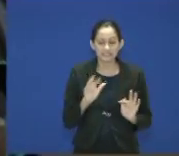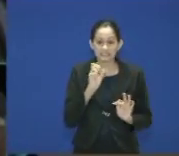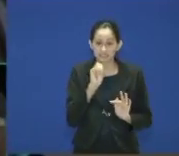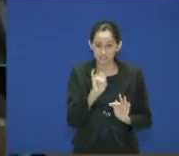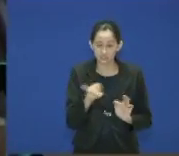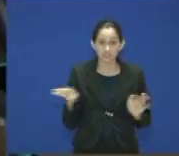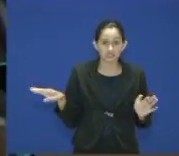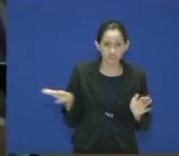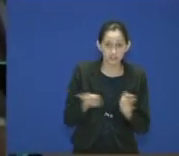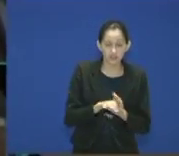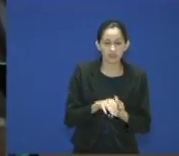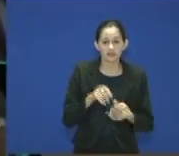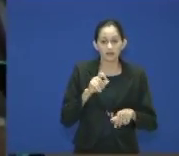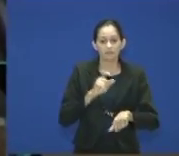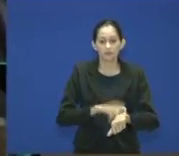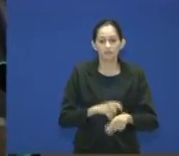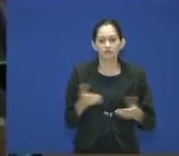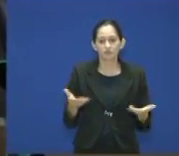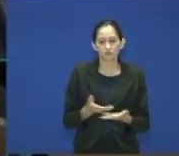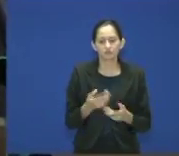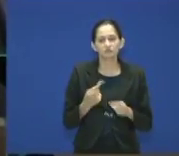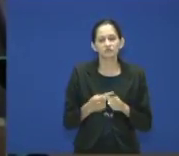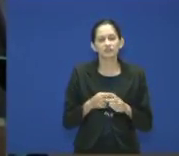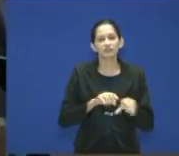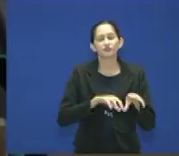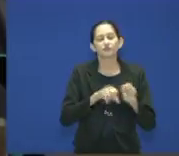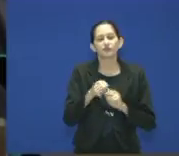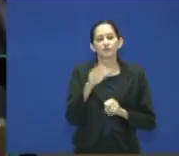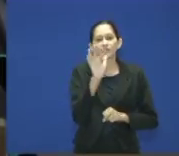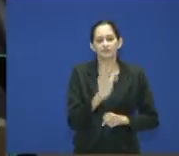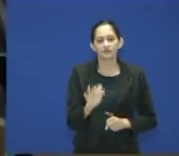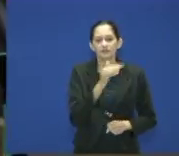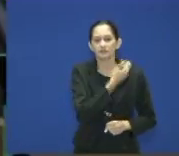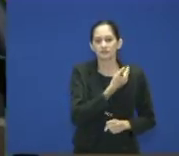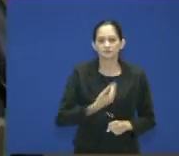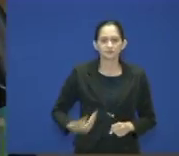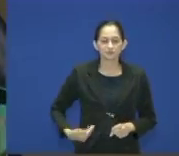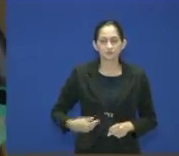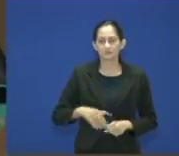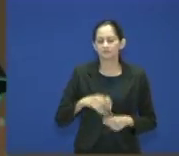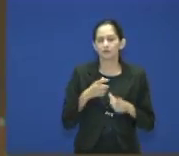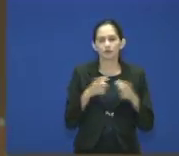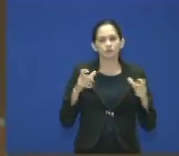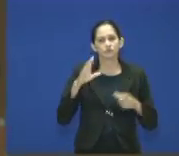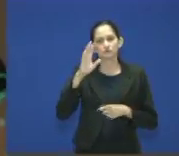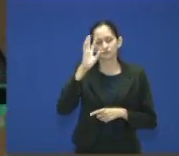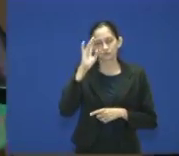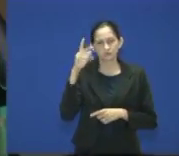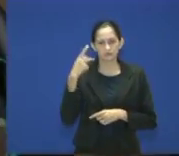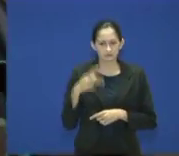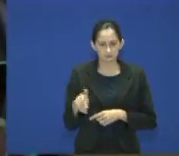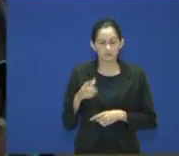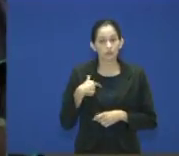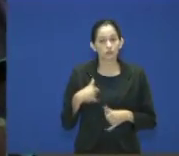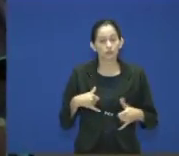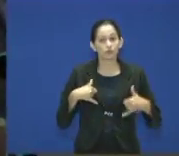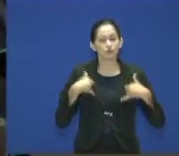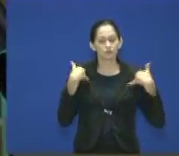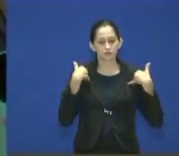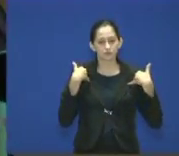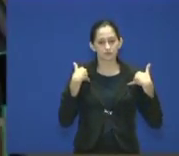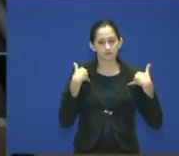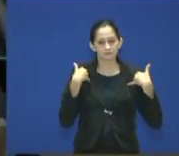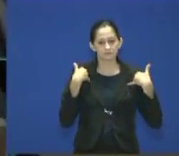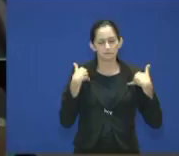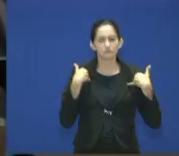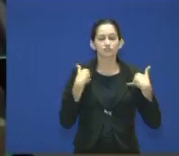o anseio de se formar numa universidade pública era um de seus maiores sonhos. Tenho muito orgulho, inclusive, de lhe